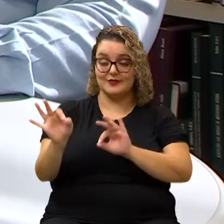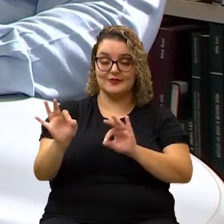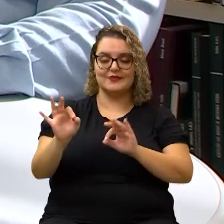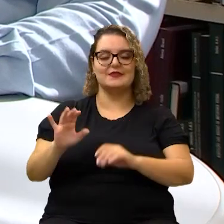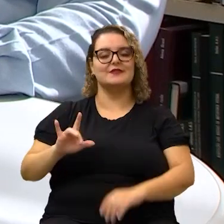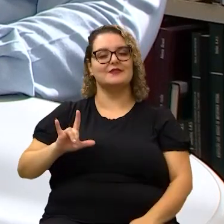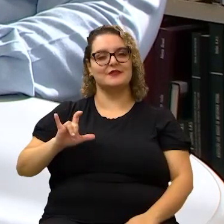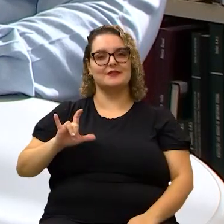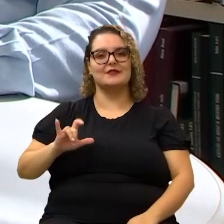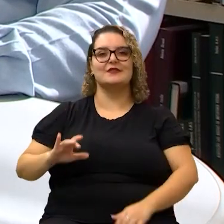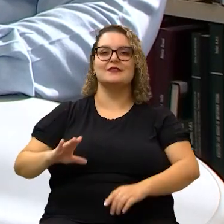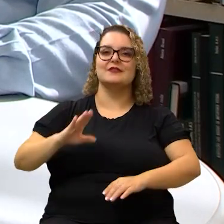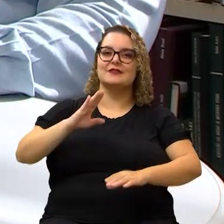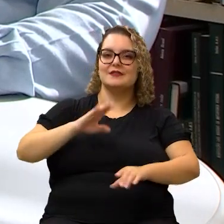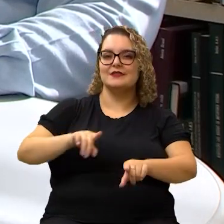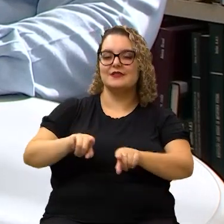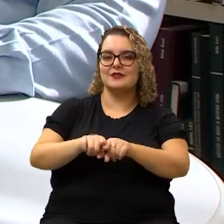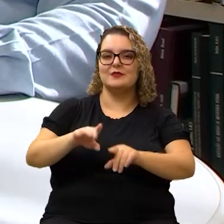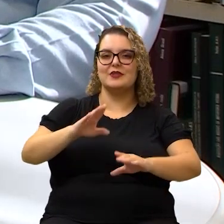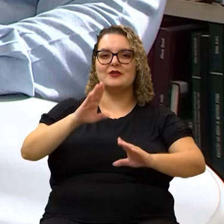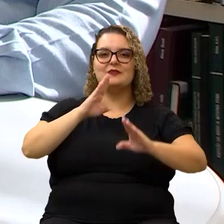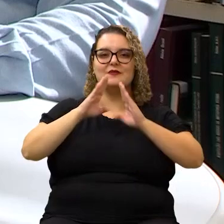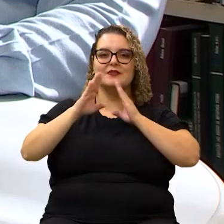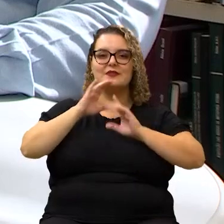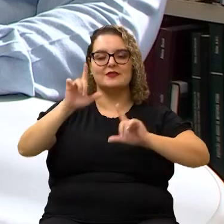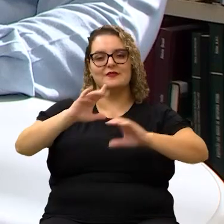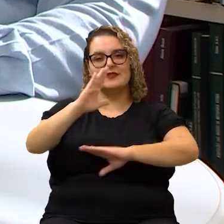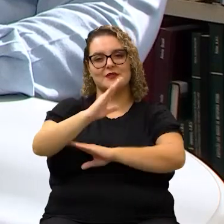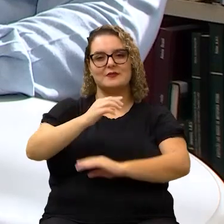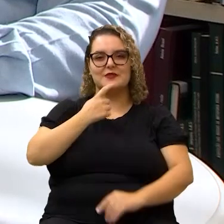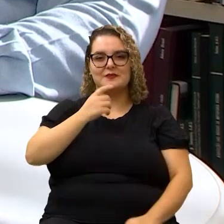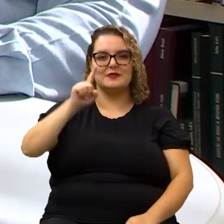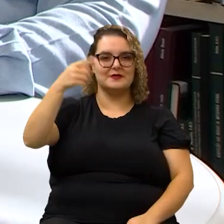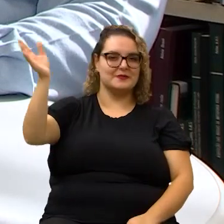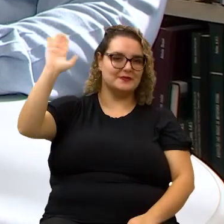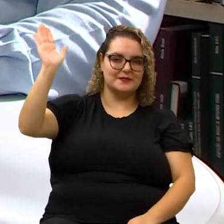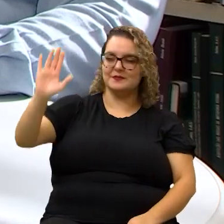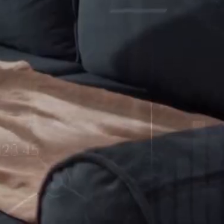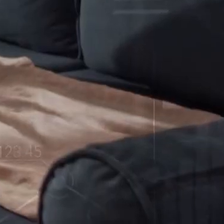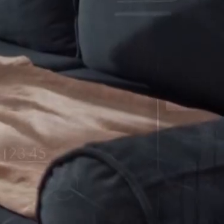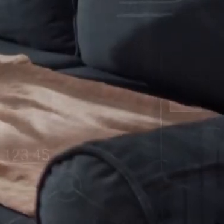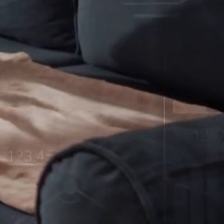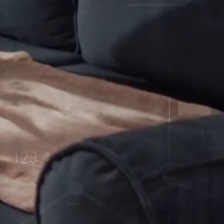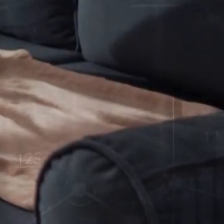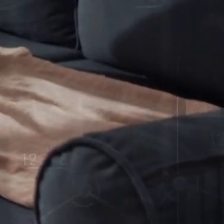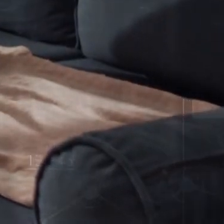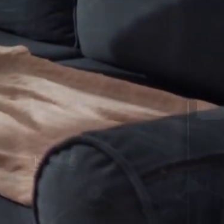nas redes sociais, no Instagram e no Facebook TV Câmara Campinas. Até a próxima, um abraço.